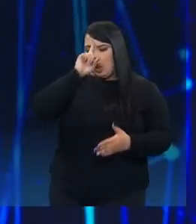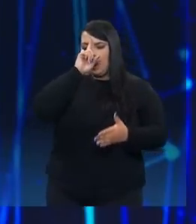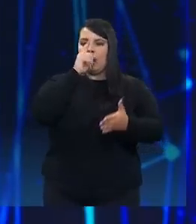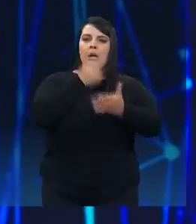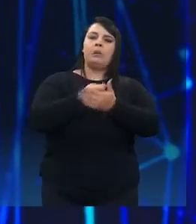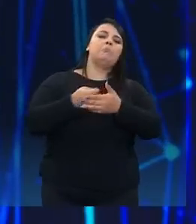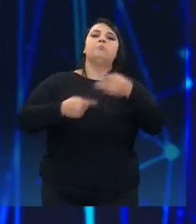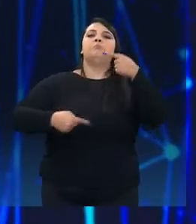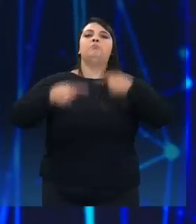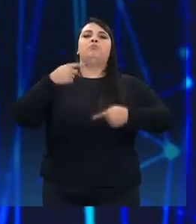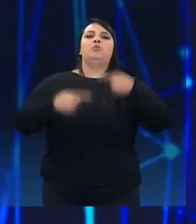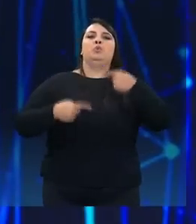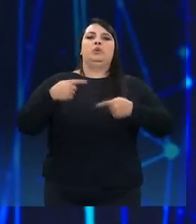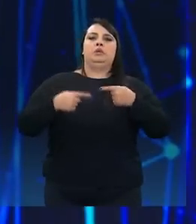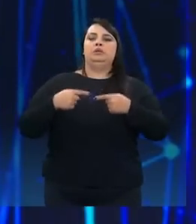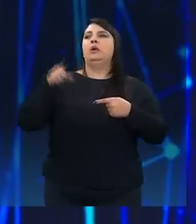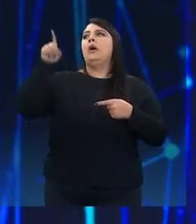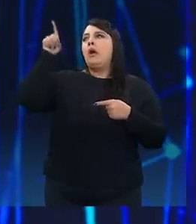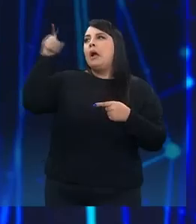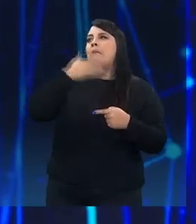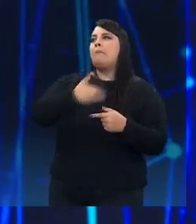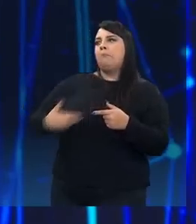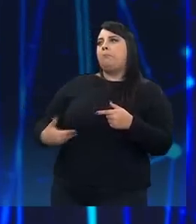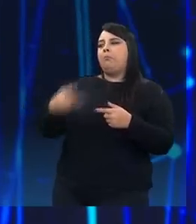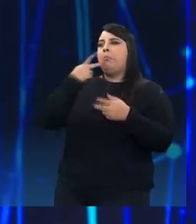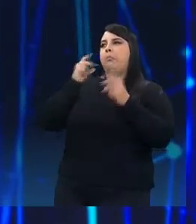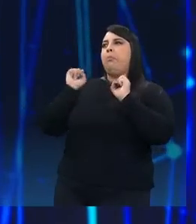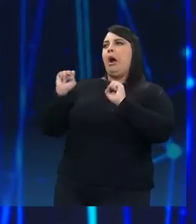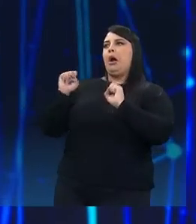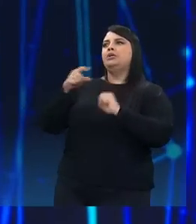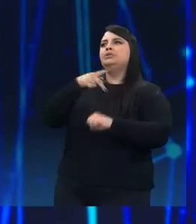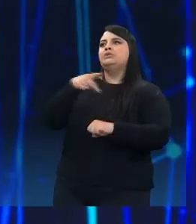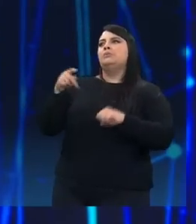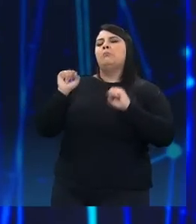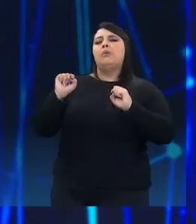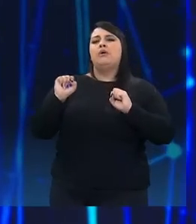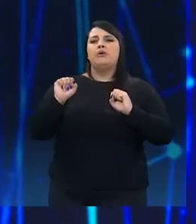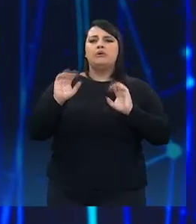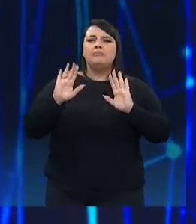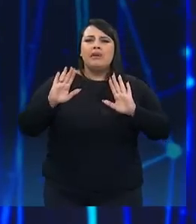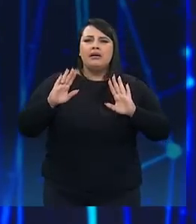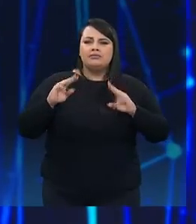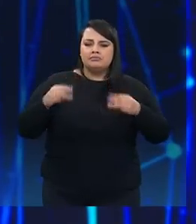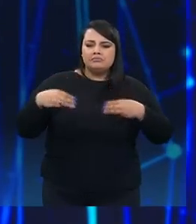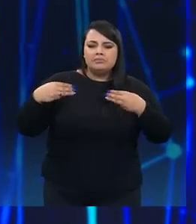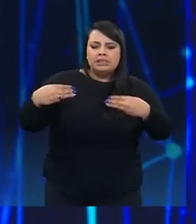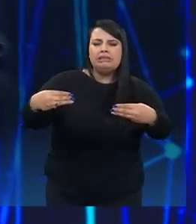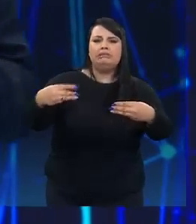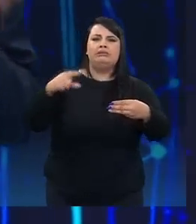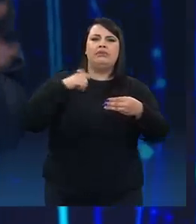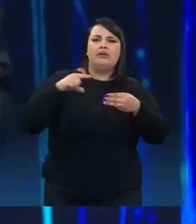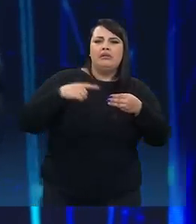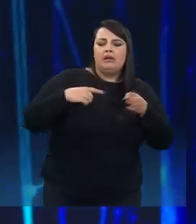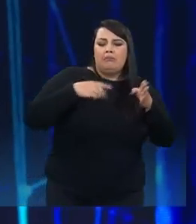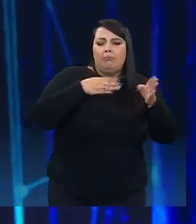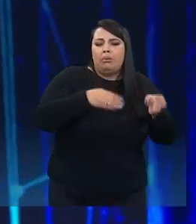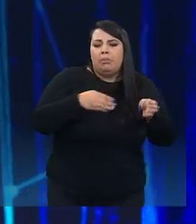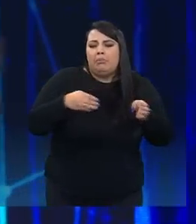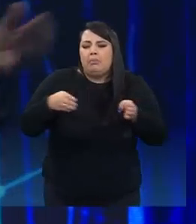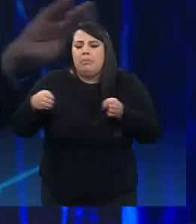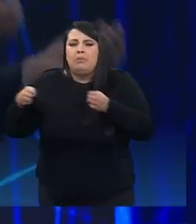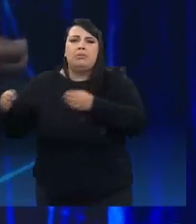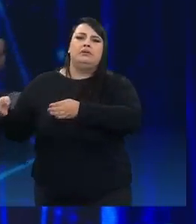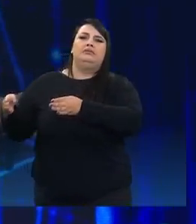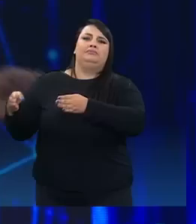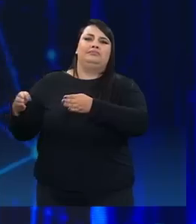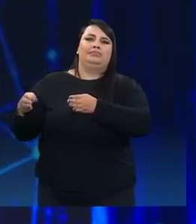técnica com a bênção do presidente da República e a vigilância da sociedade. Esse sistema faliu. Nós vamos